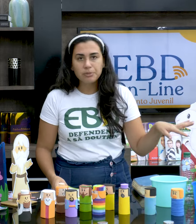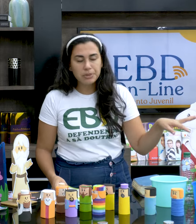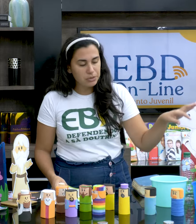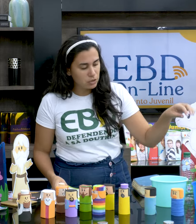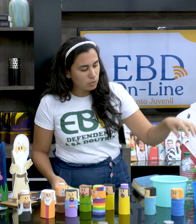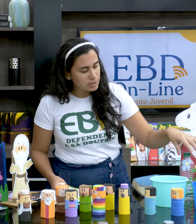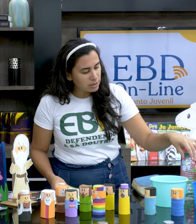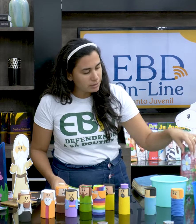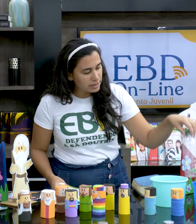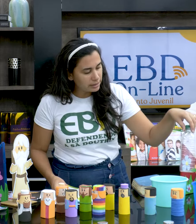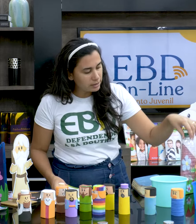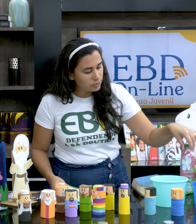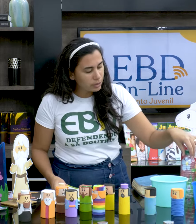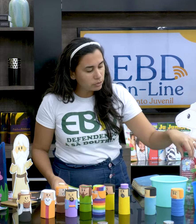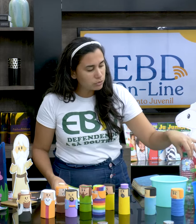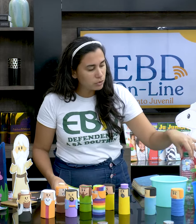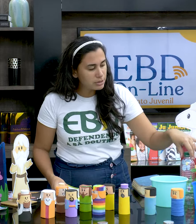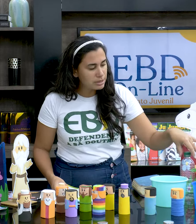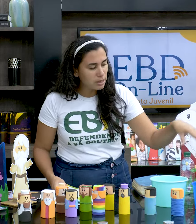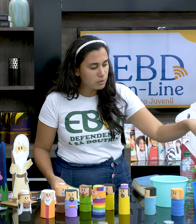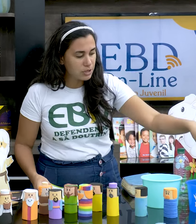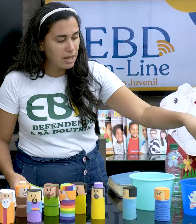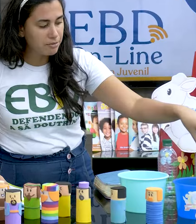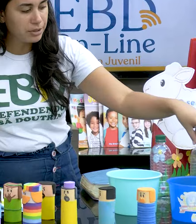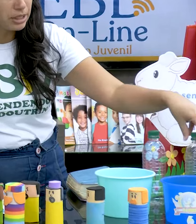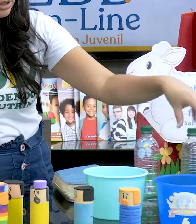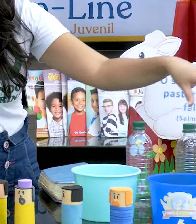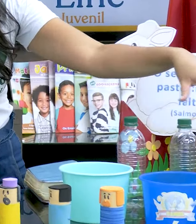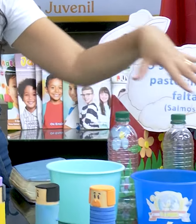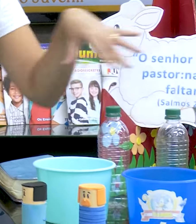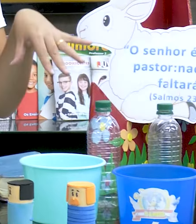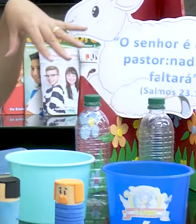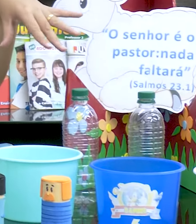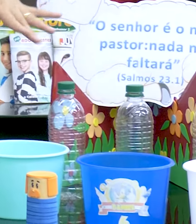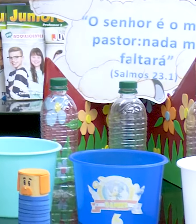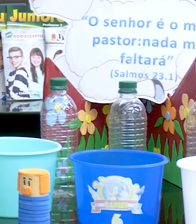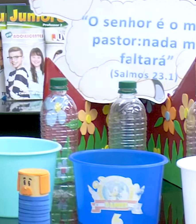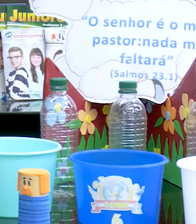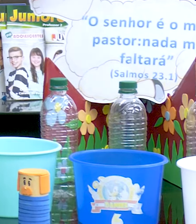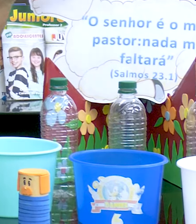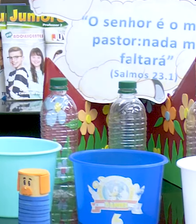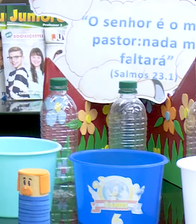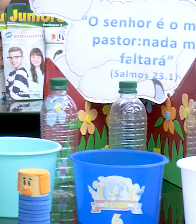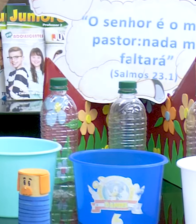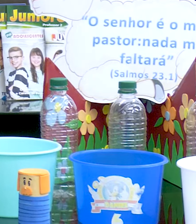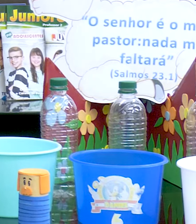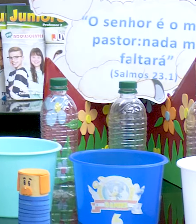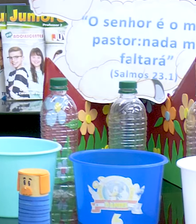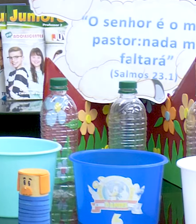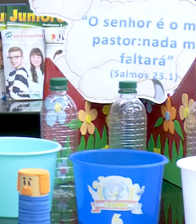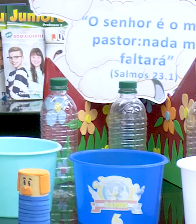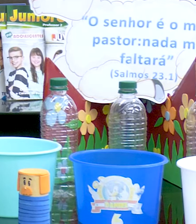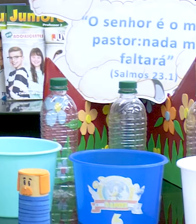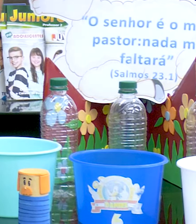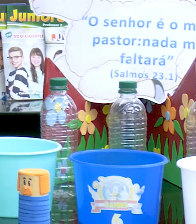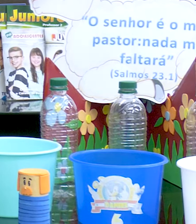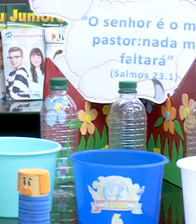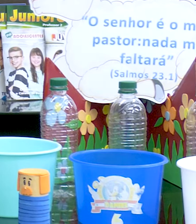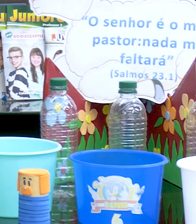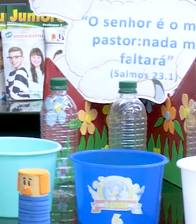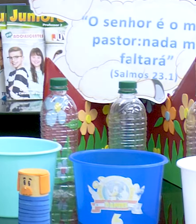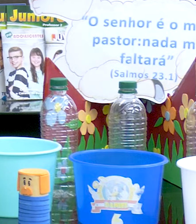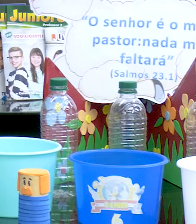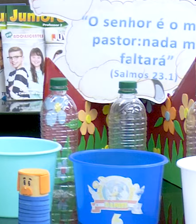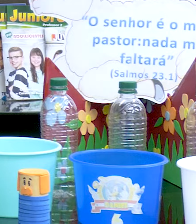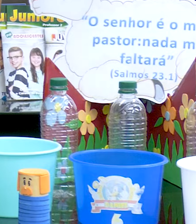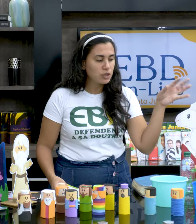E aí, eu não sei se vocês estão conseguindo ver direitinho, eu trouxe algumas garrafinhas normais. Eu quis trazer uma